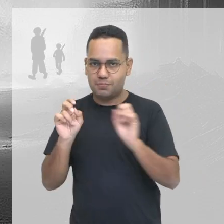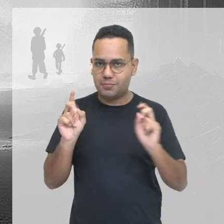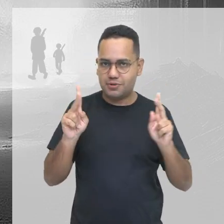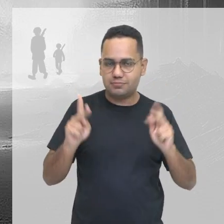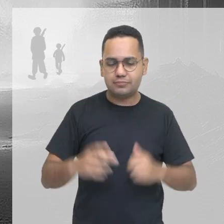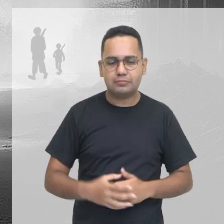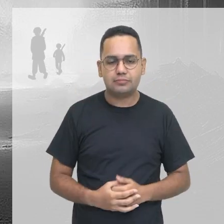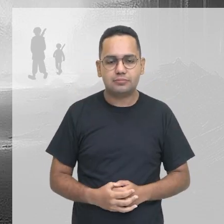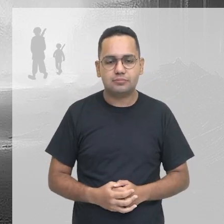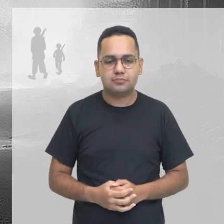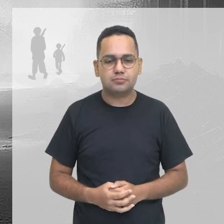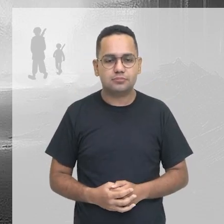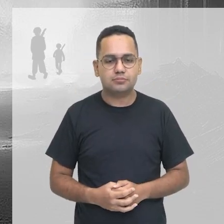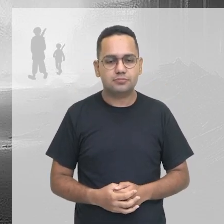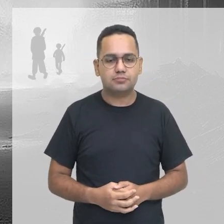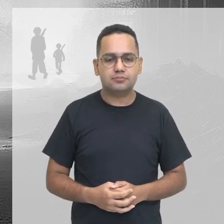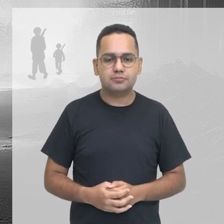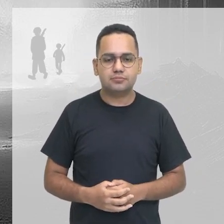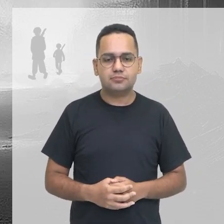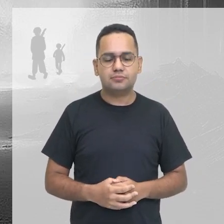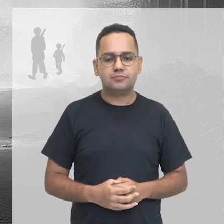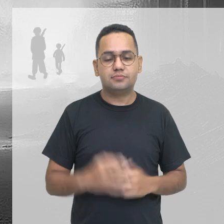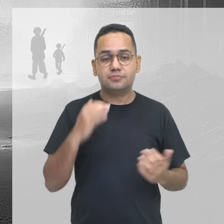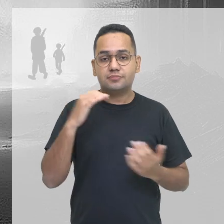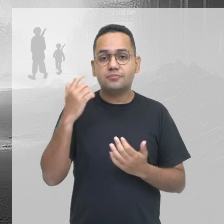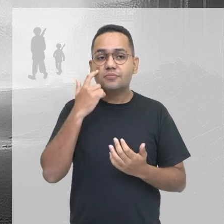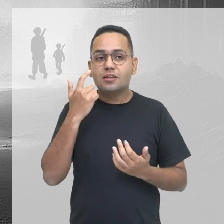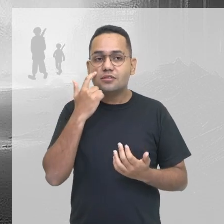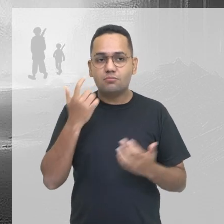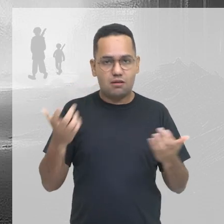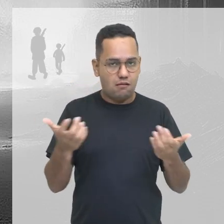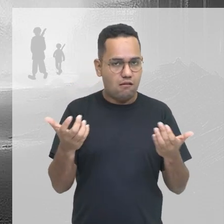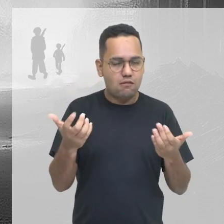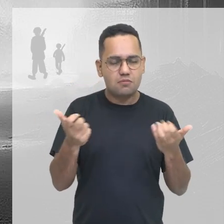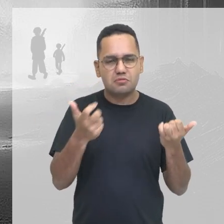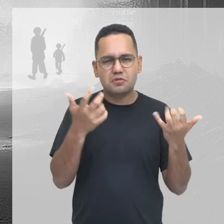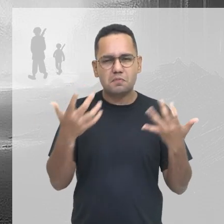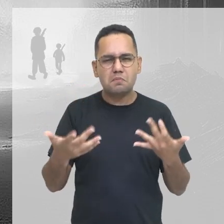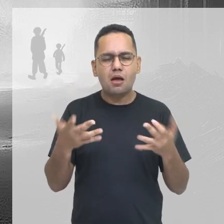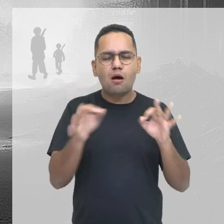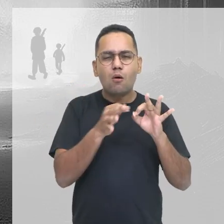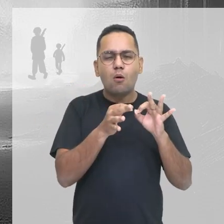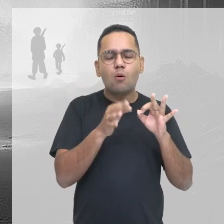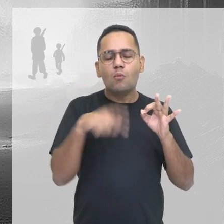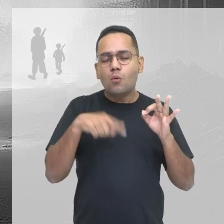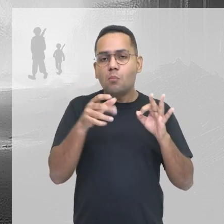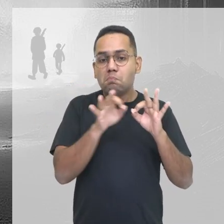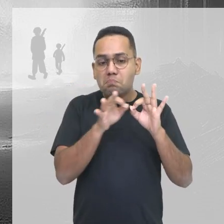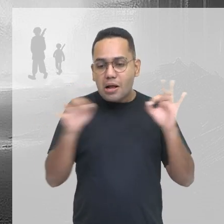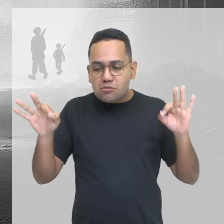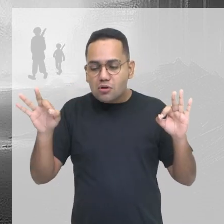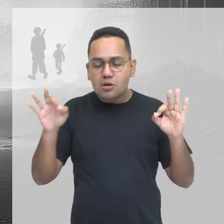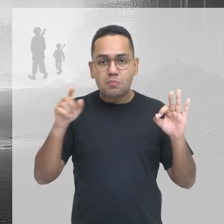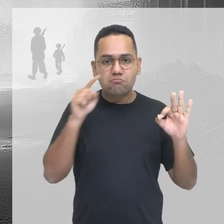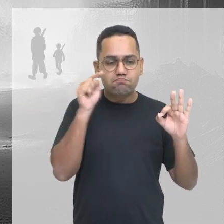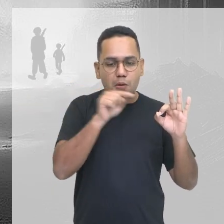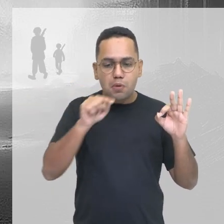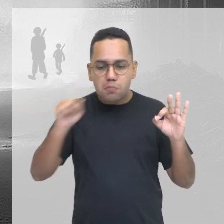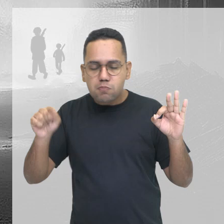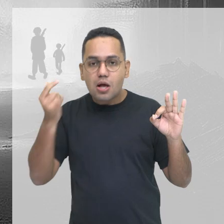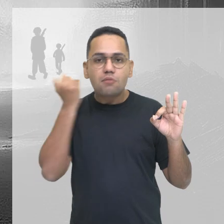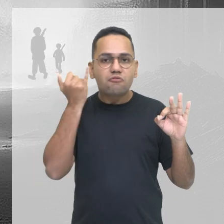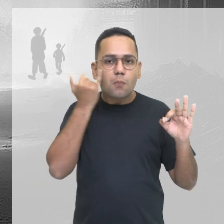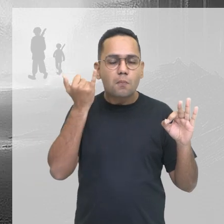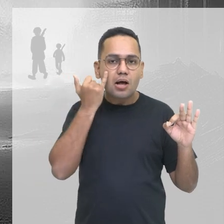no panorama mundial antes da Grande Guerra, antes da mãe de todas as guerras. Então, professor, quais foram